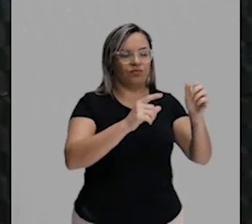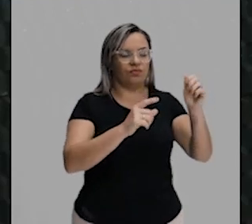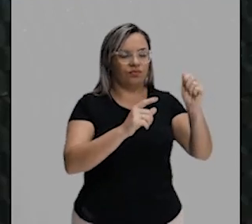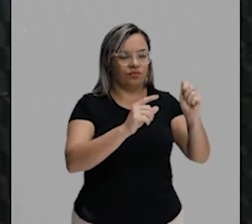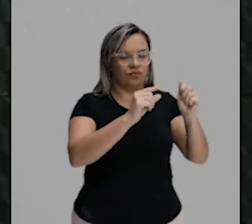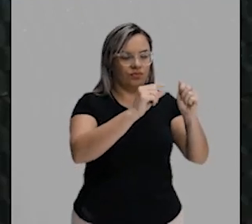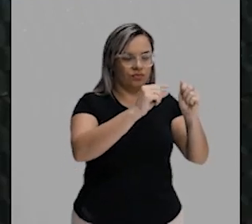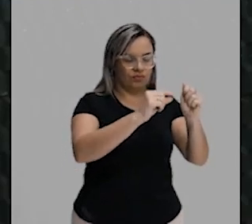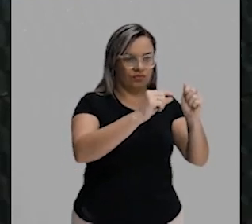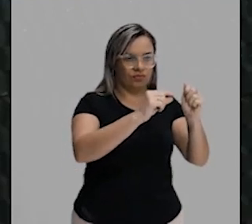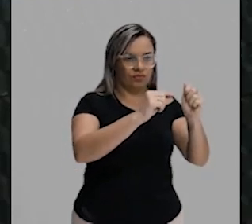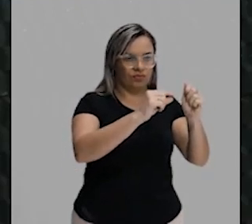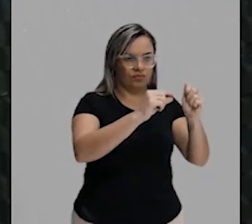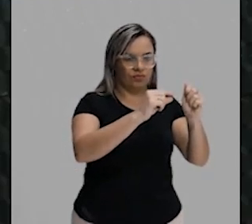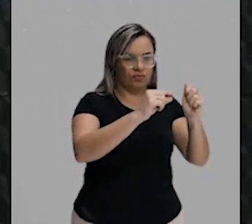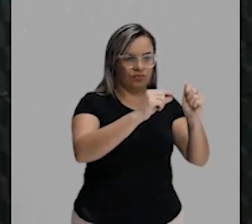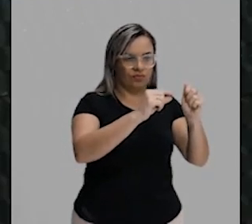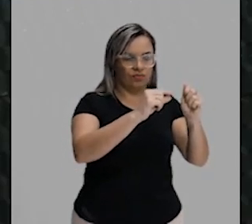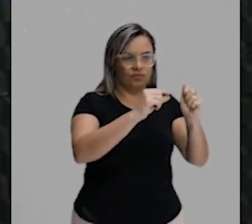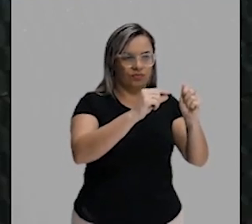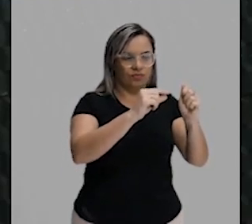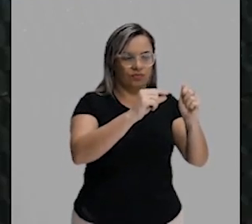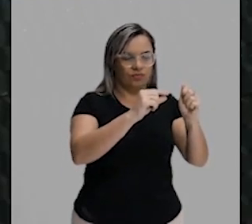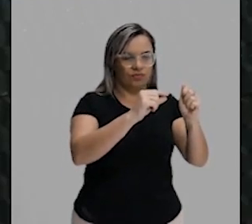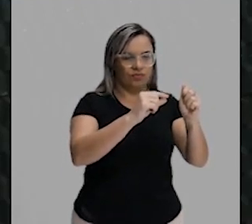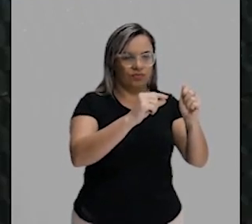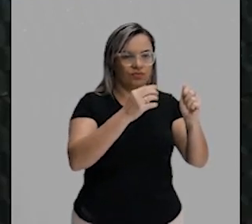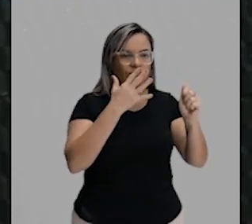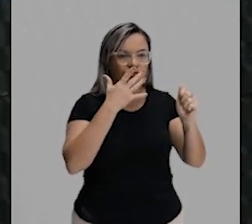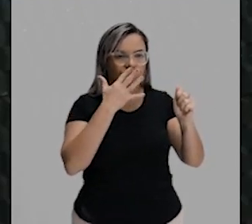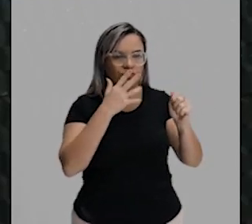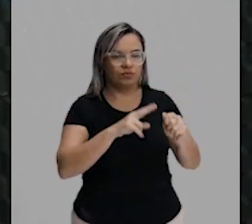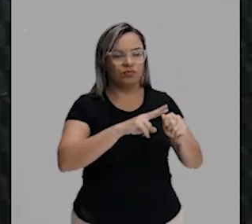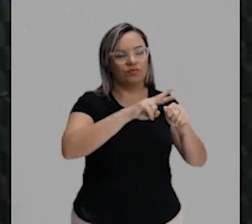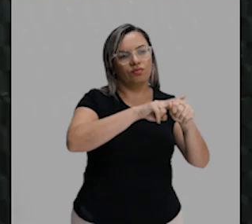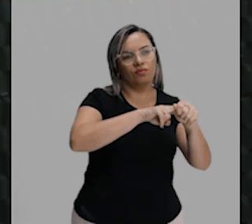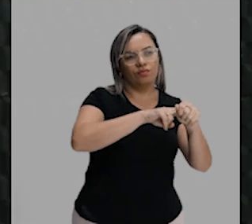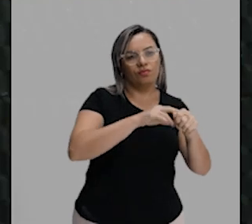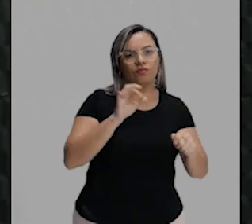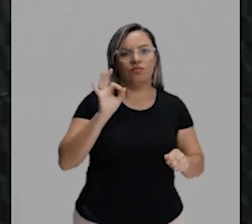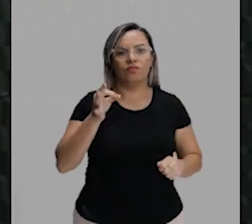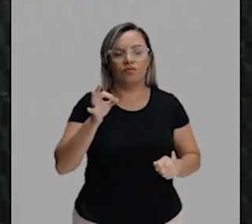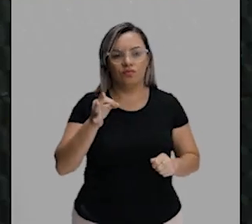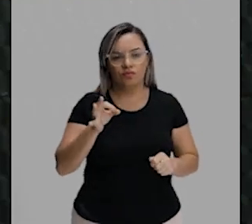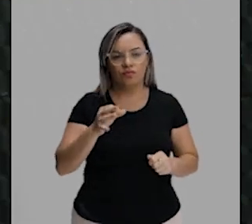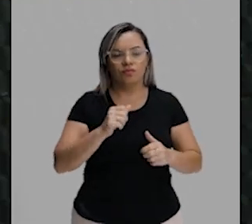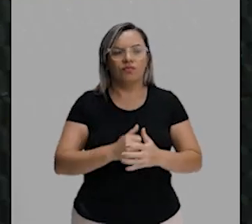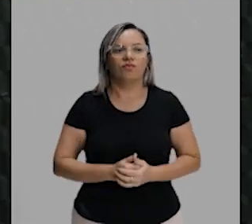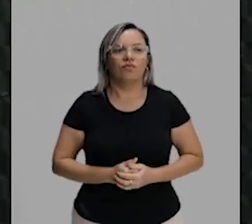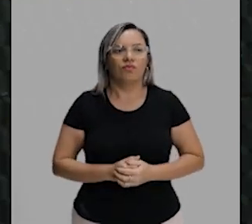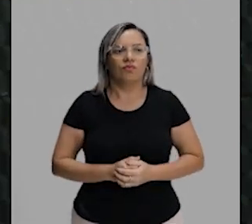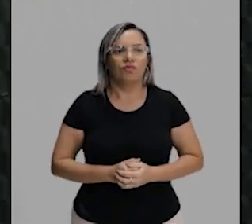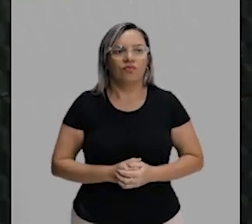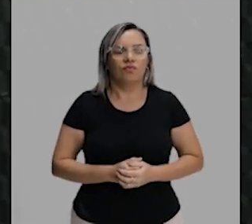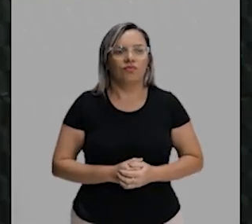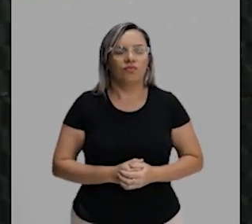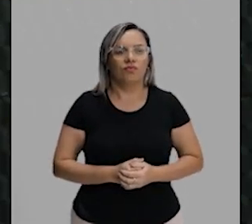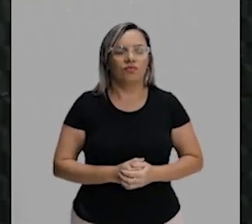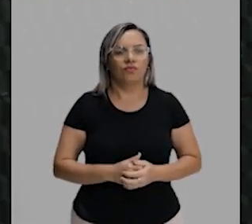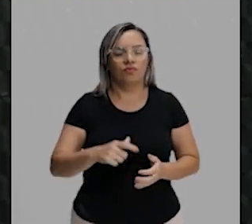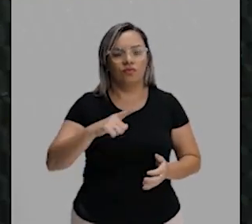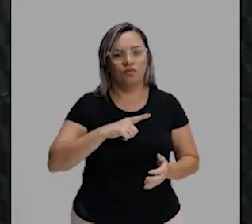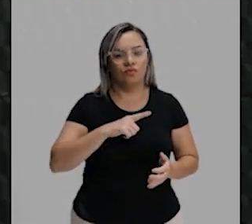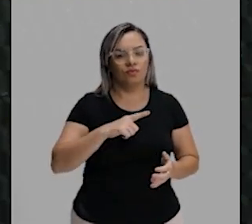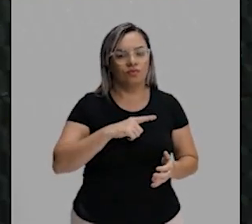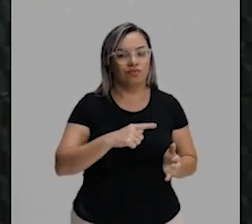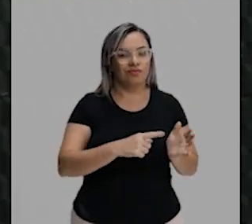ele gera a produção de cor verde, certo? Então, se eu tenho a presença de pelo